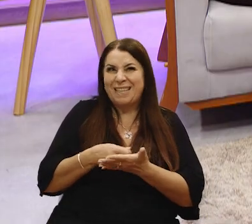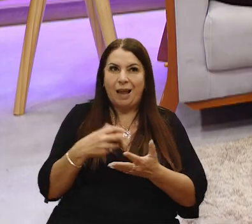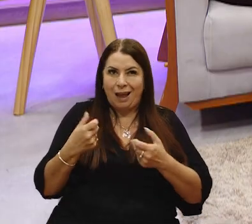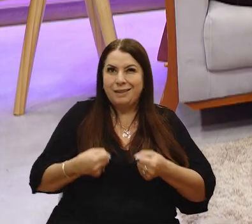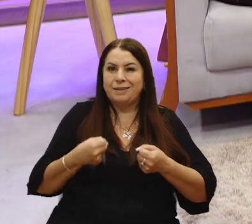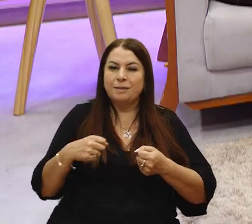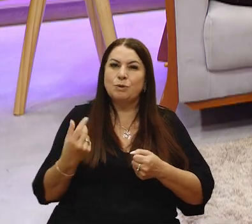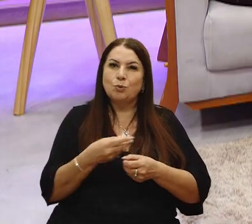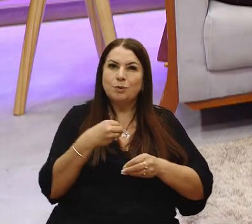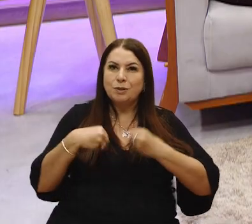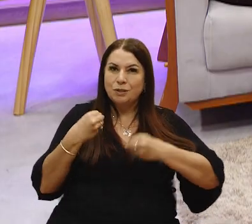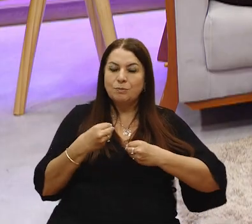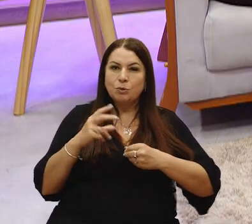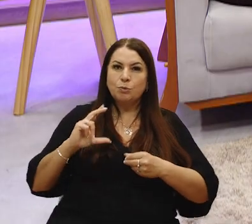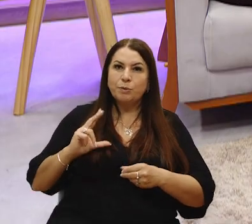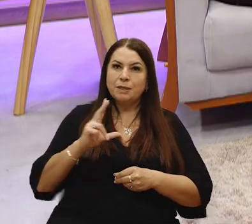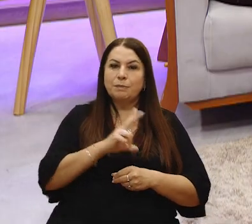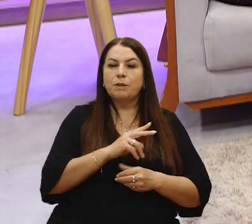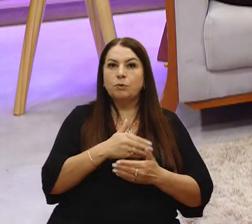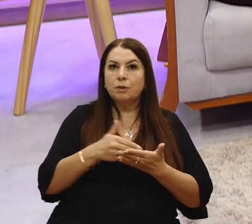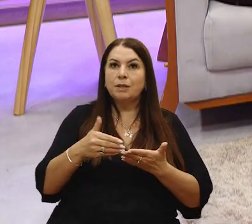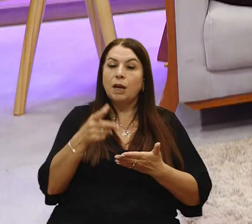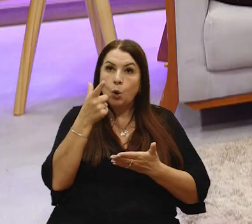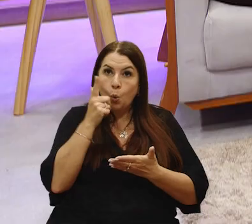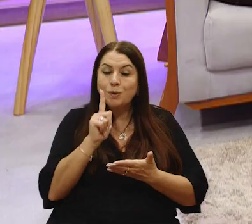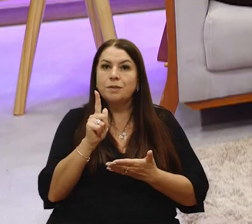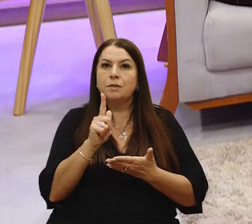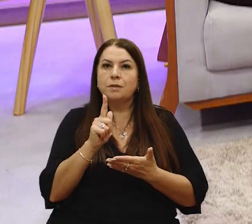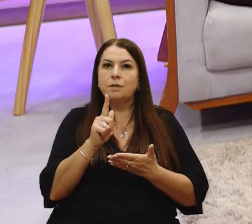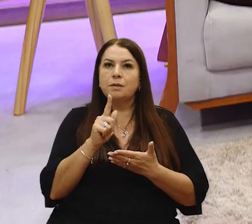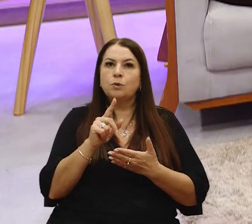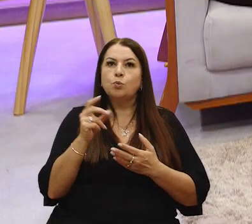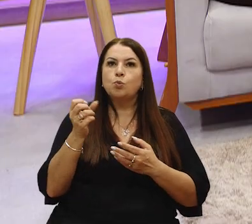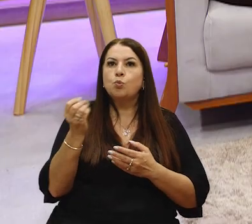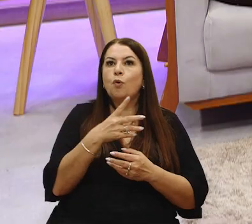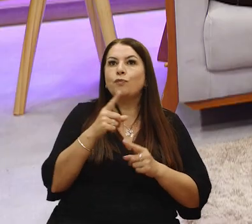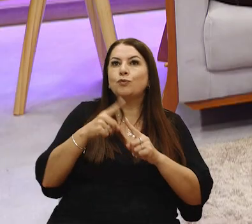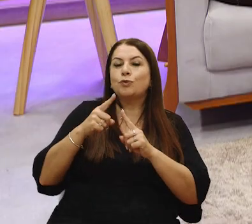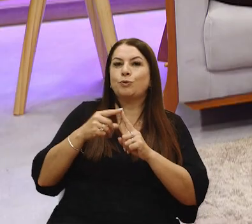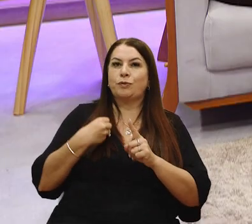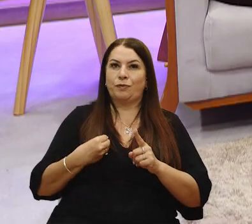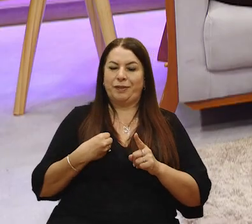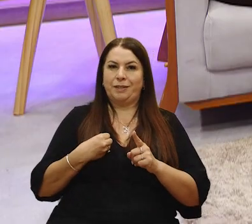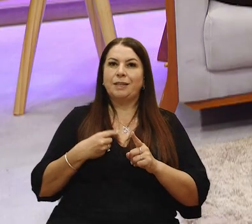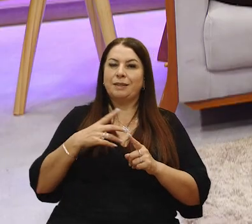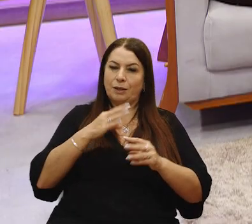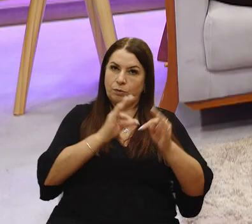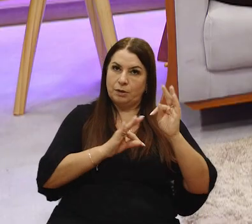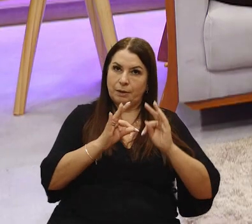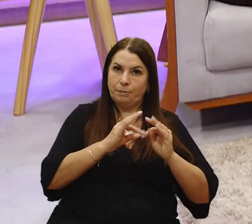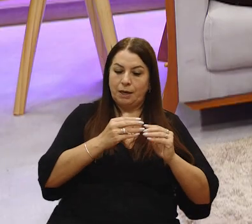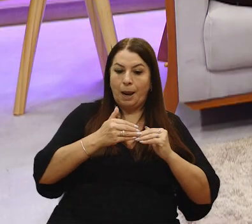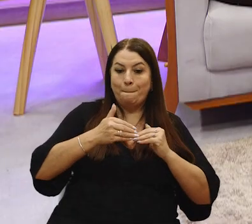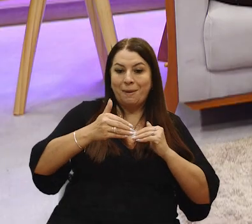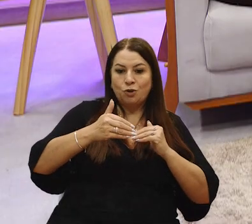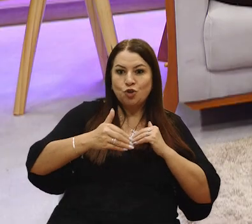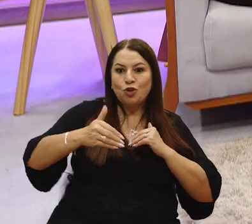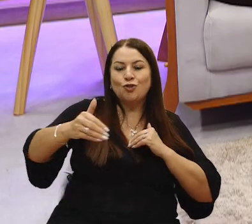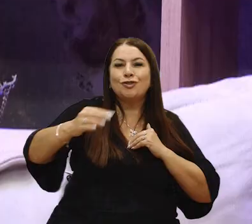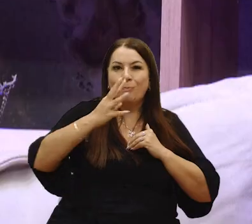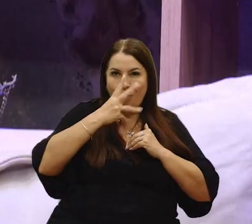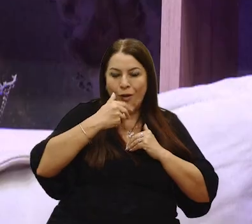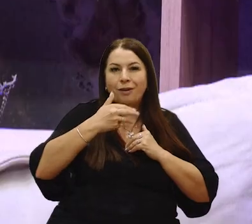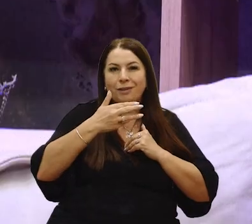uma intervenção dietética, nutricional e acompanhar pacientes ao longo do tempo para notar uma evolução, uma melhora ou manutenção de